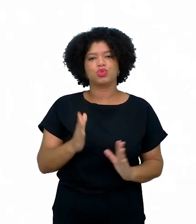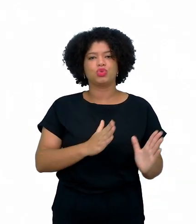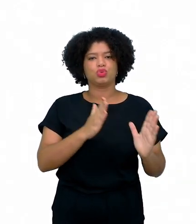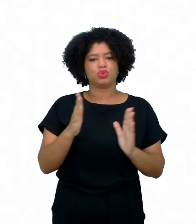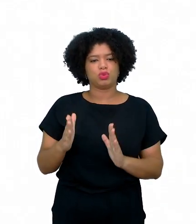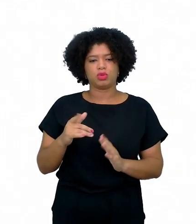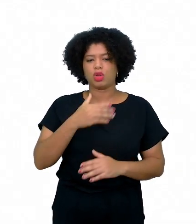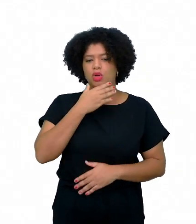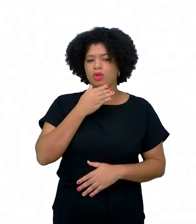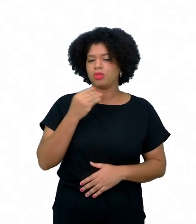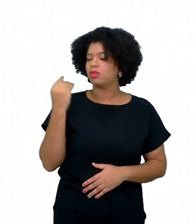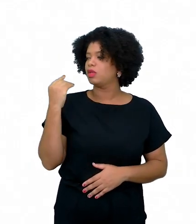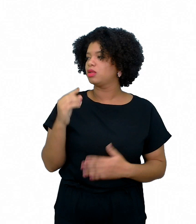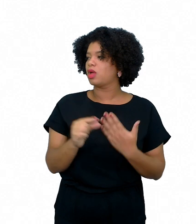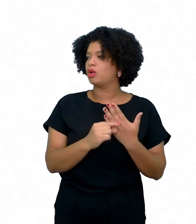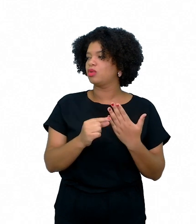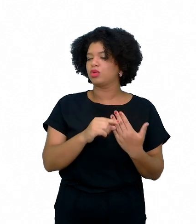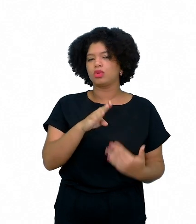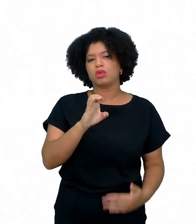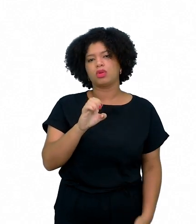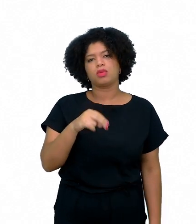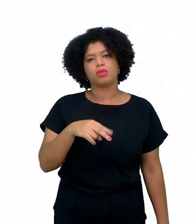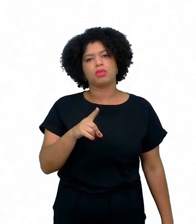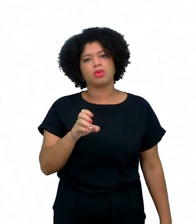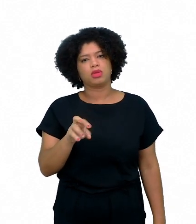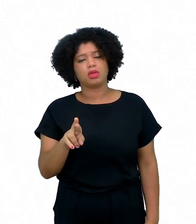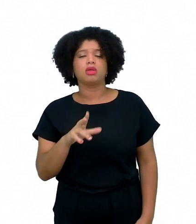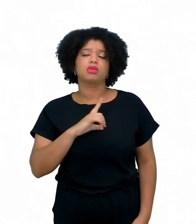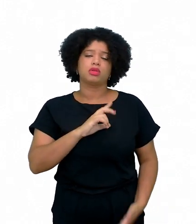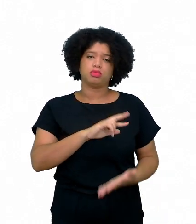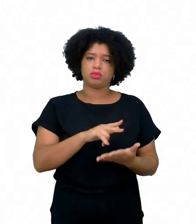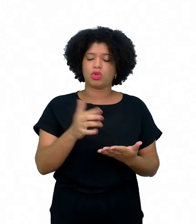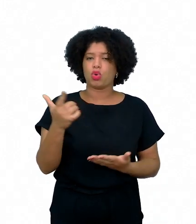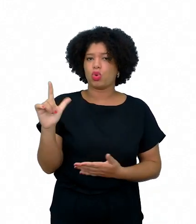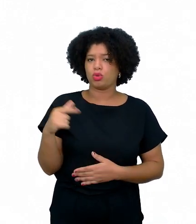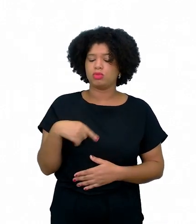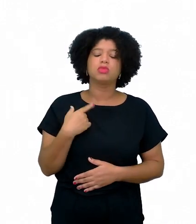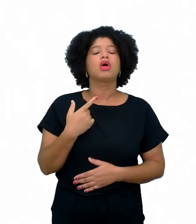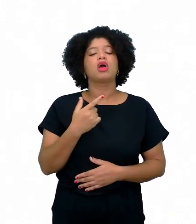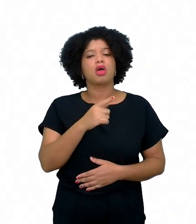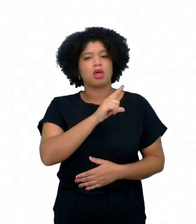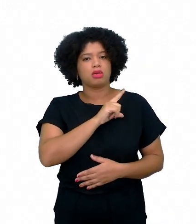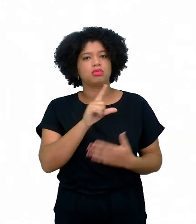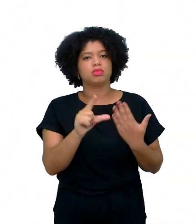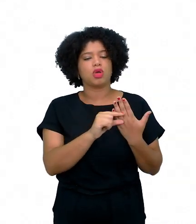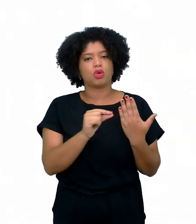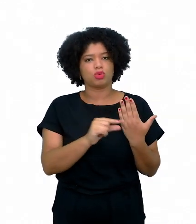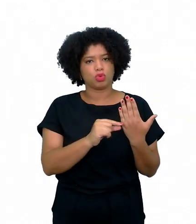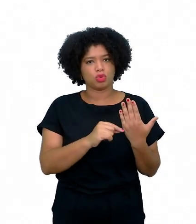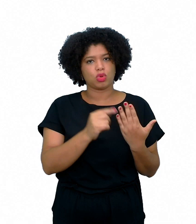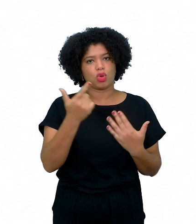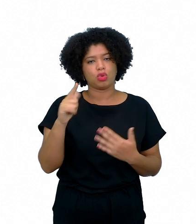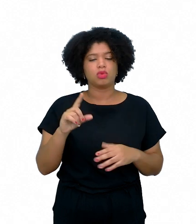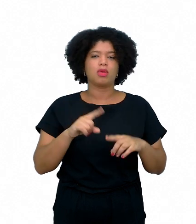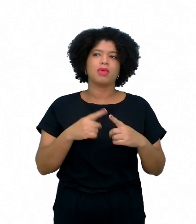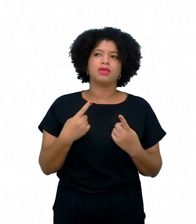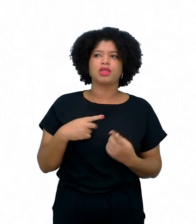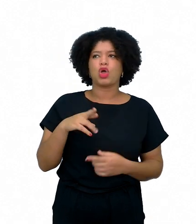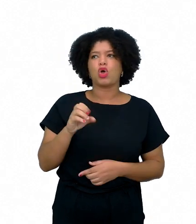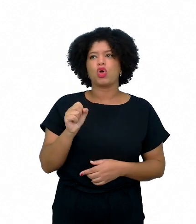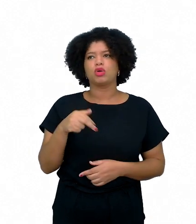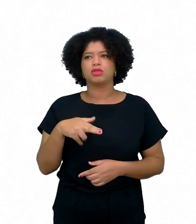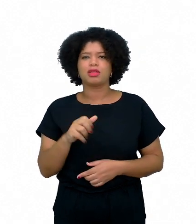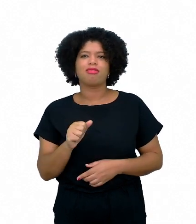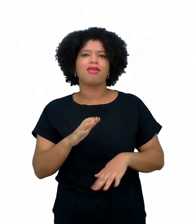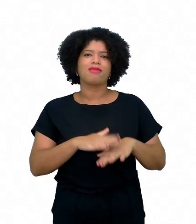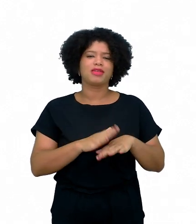esse autor, tá? Tem outros autores que trabalham com outras fases, mas vocês vão falar, Rosana, mas eu já fiz